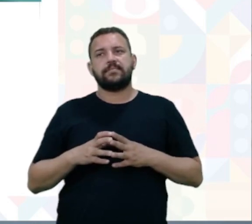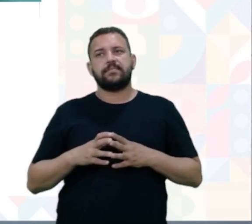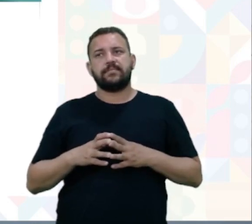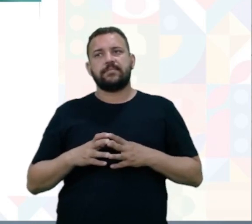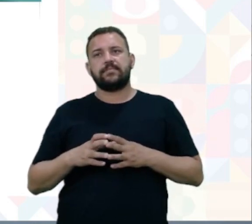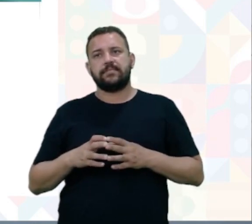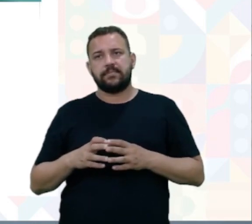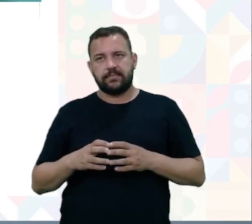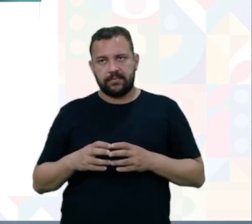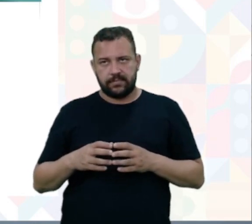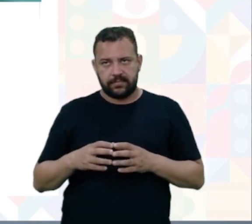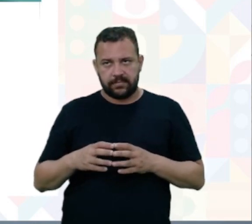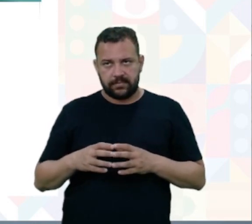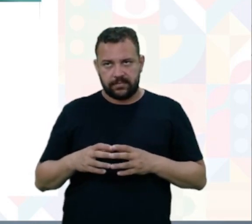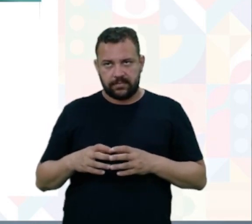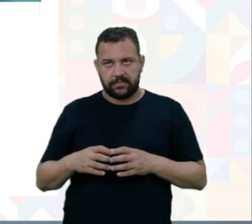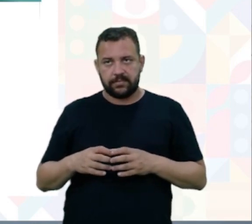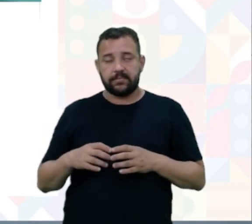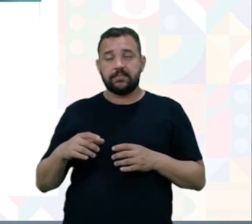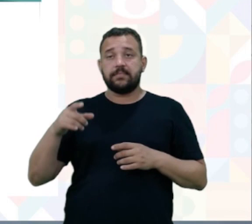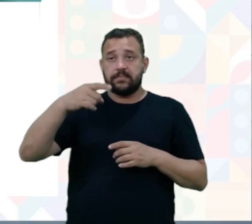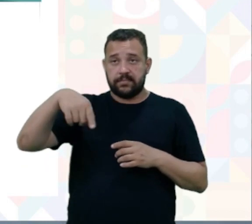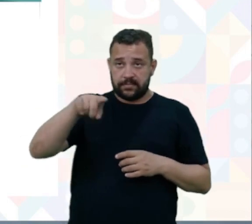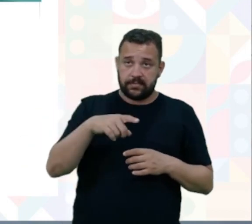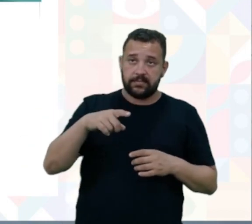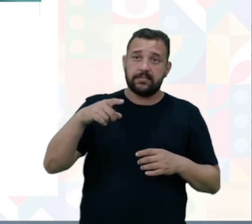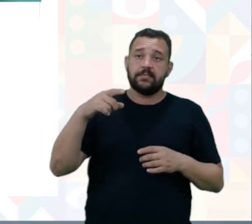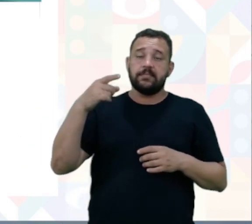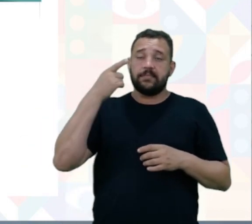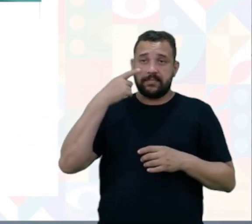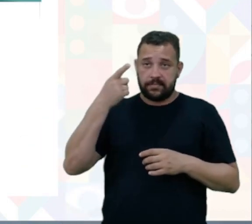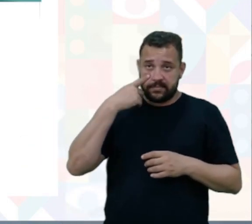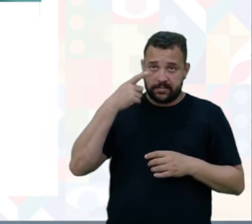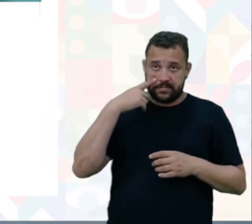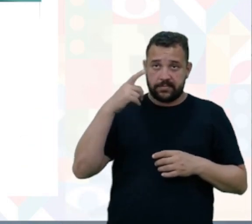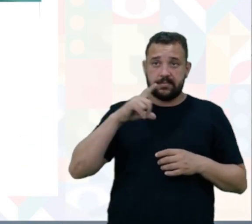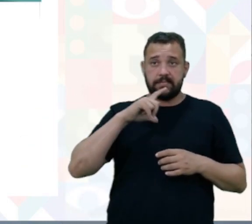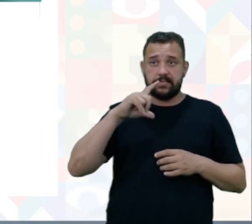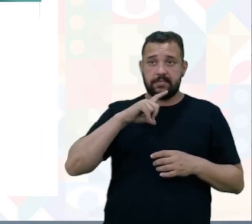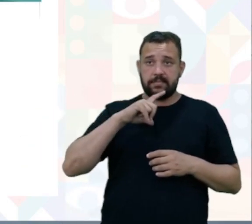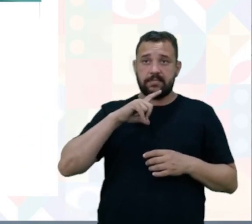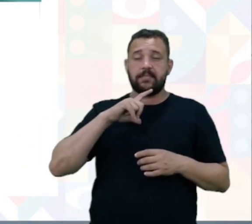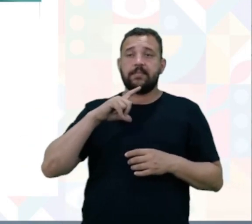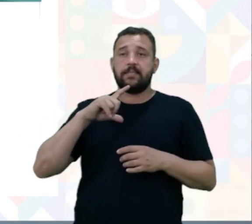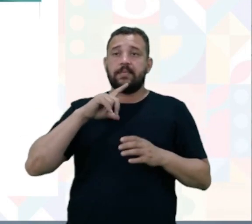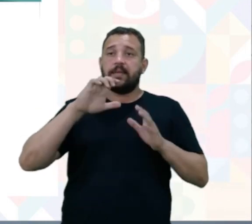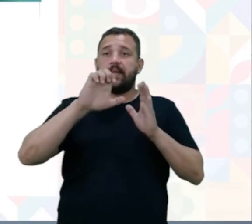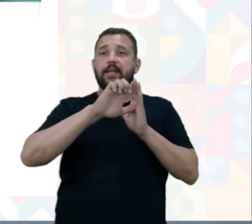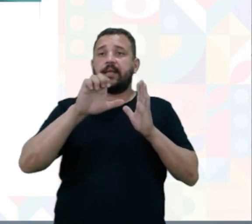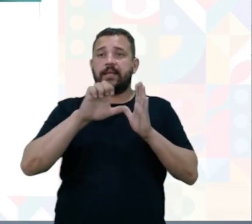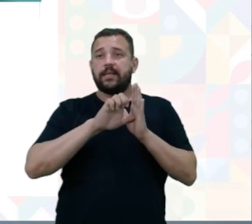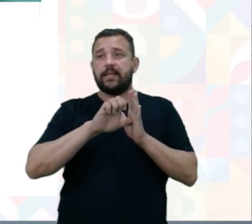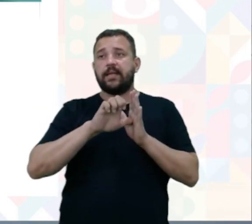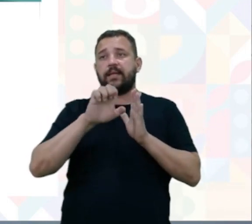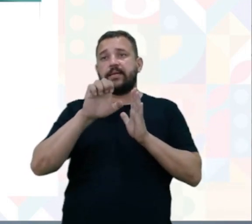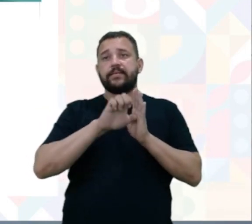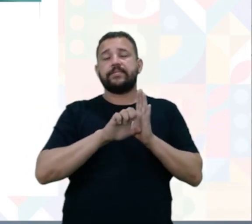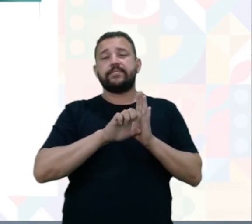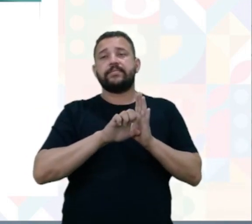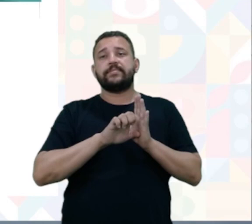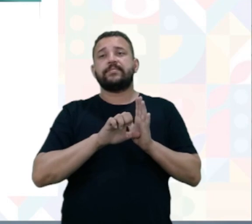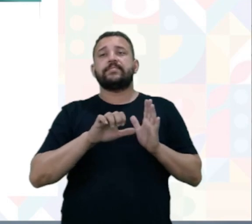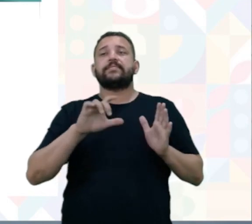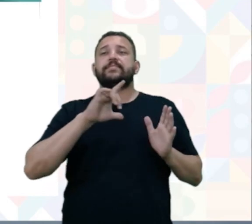sanções administrativas. Vocês veem que esse edital